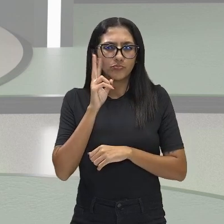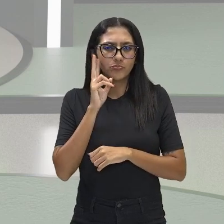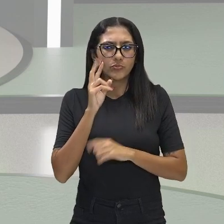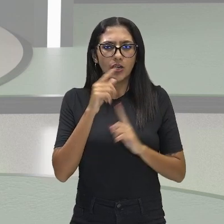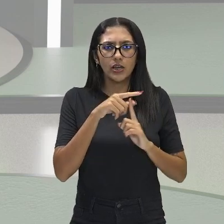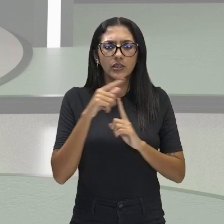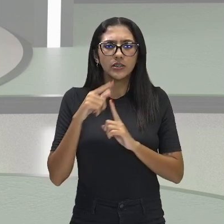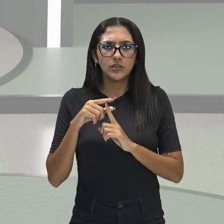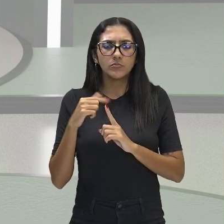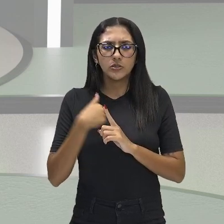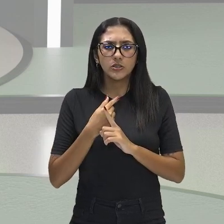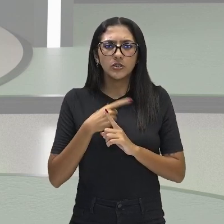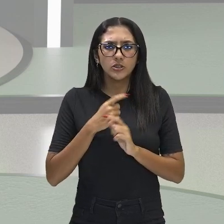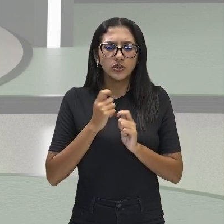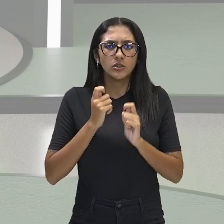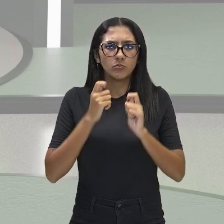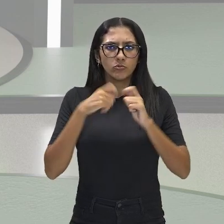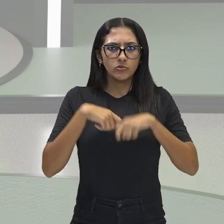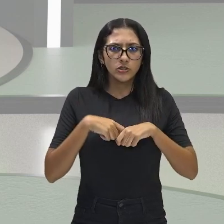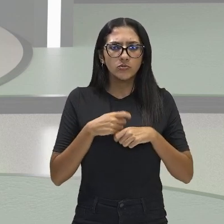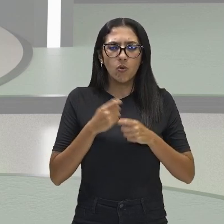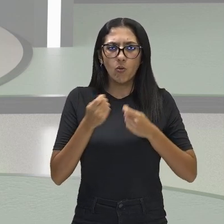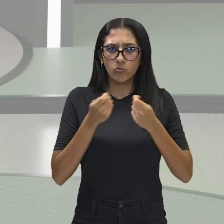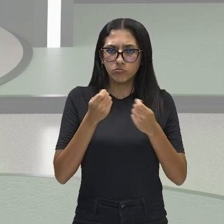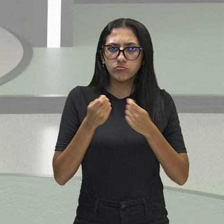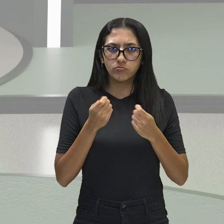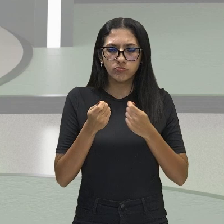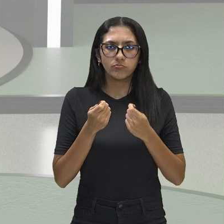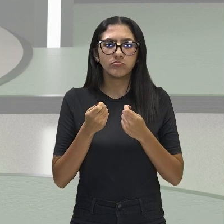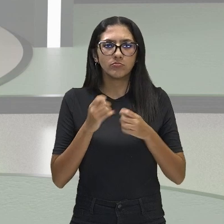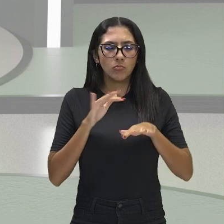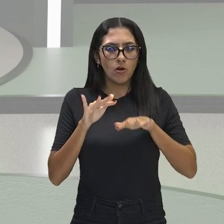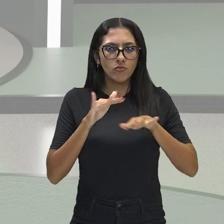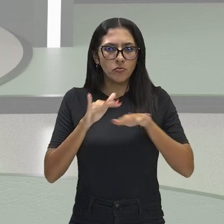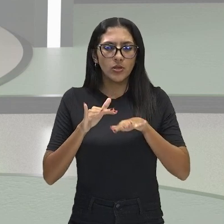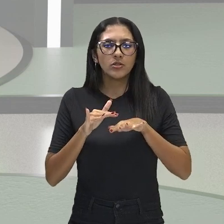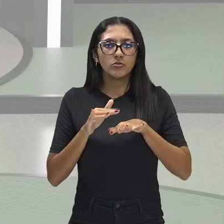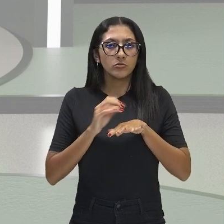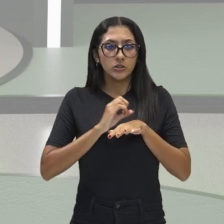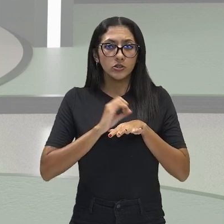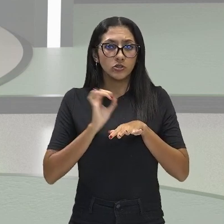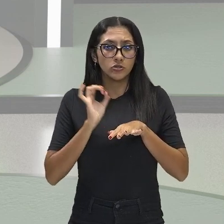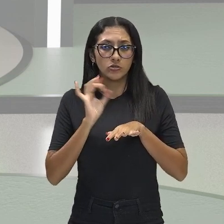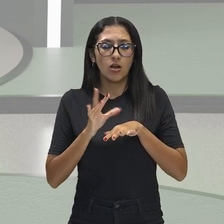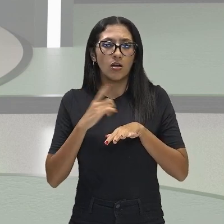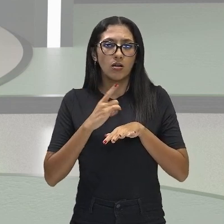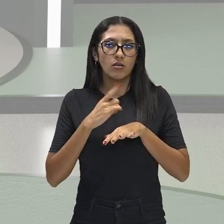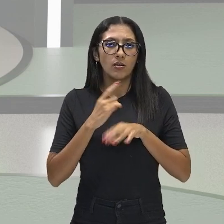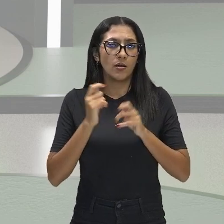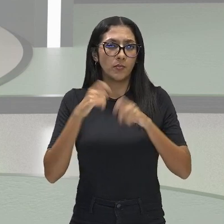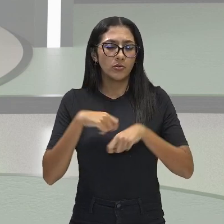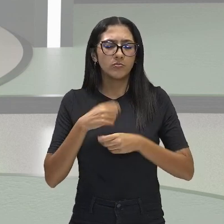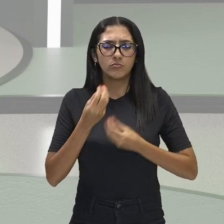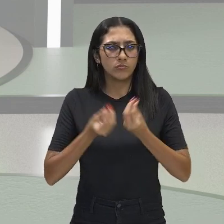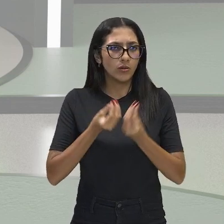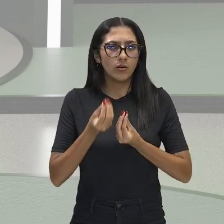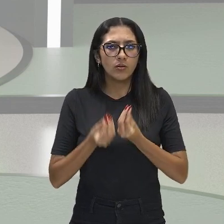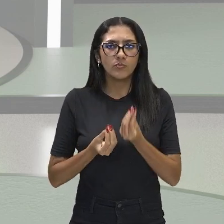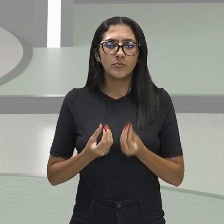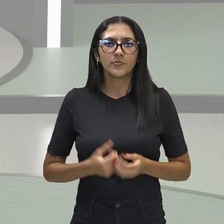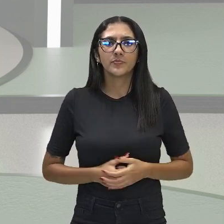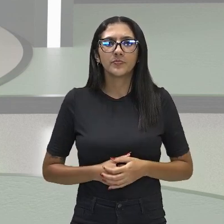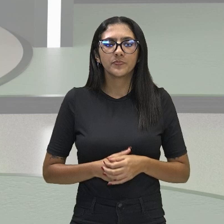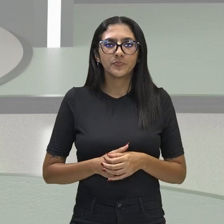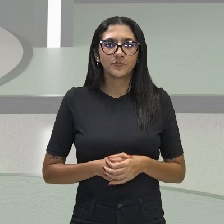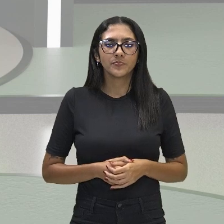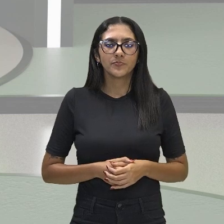tem controle sobre a contração, para que ele seja realizado, ele vai ser feito de que forma?